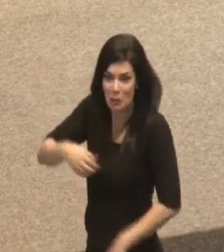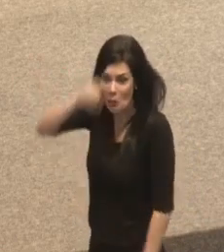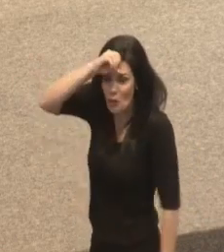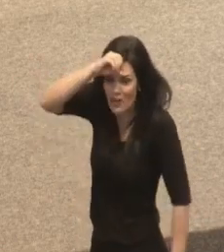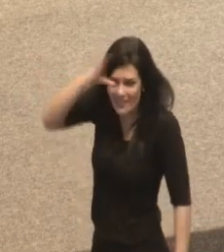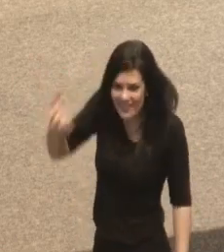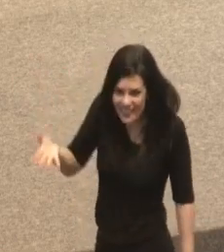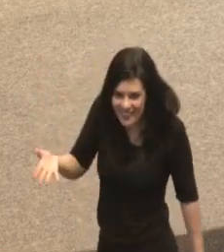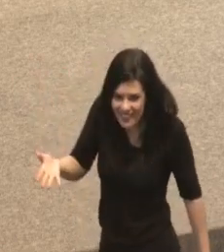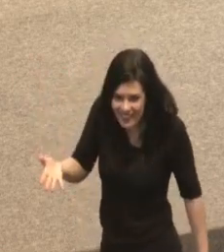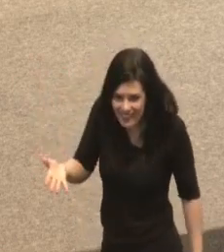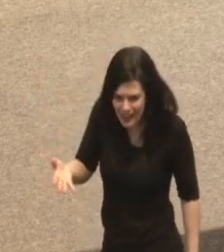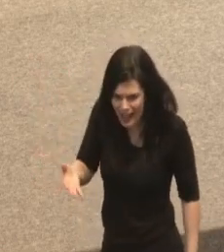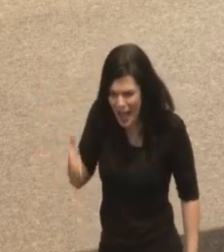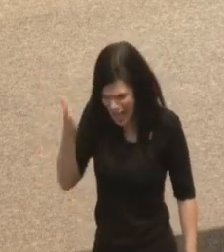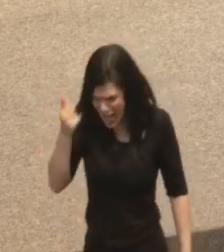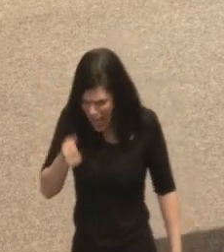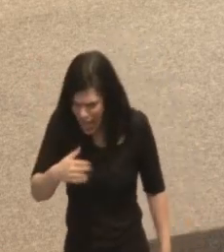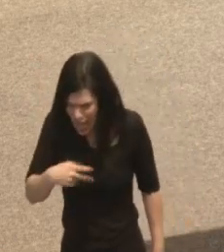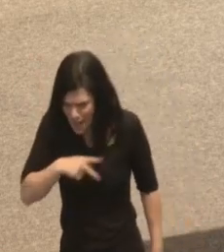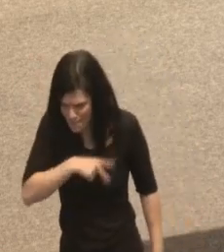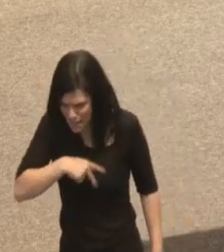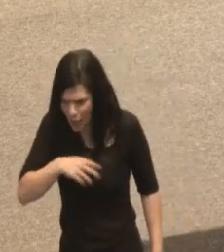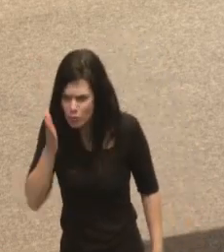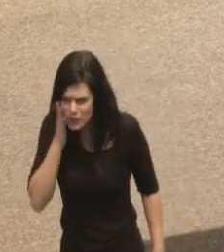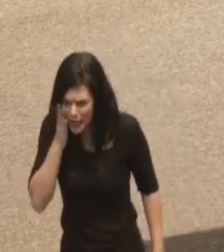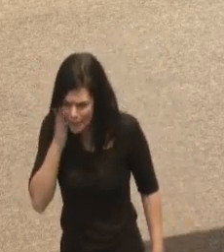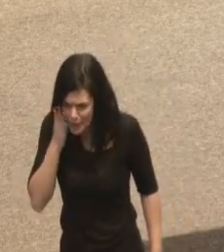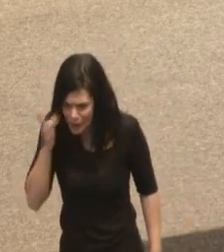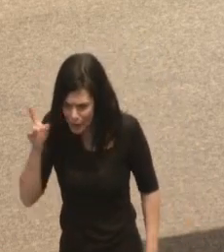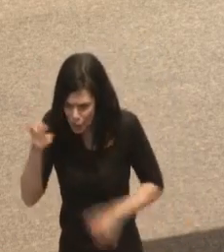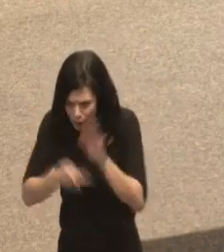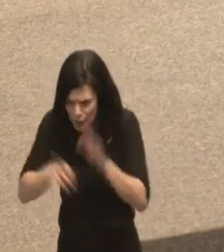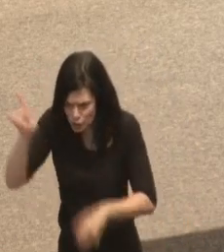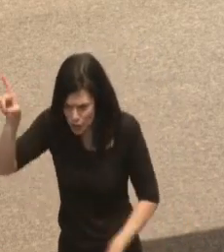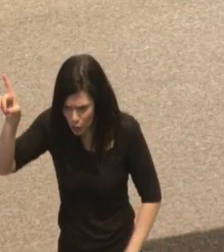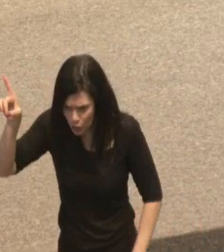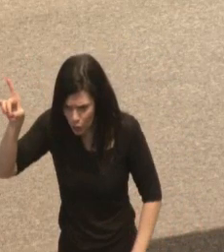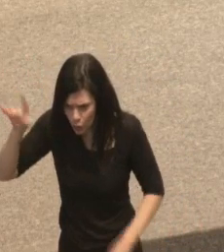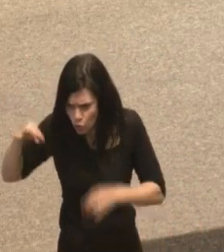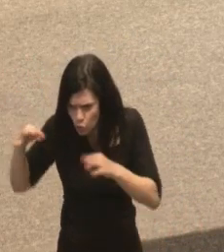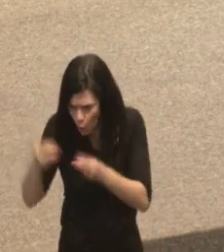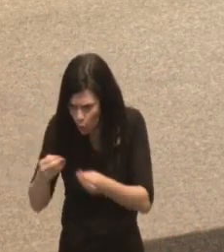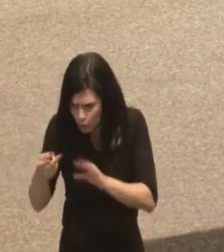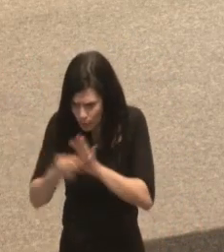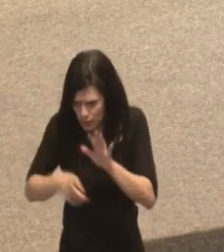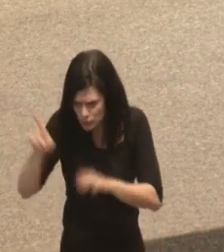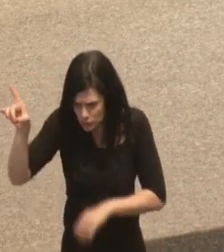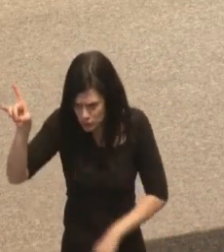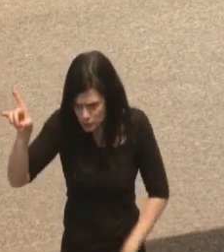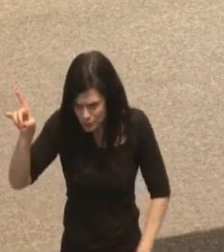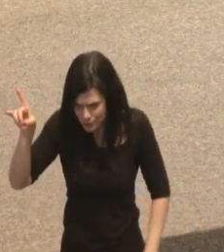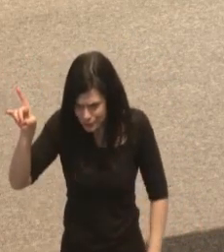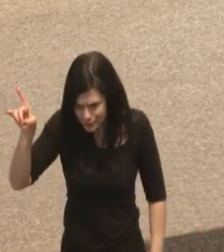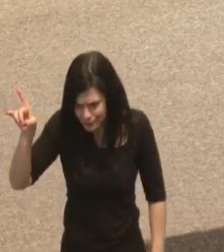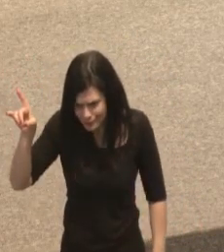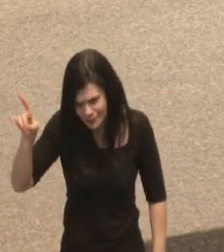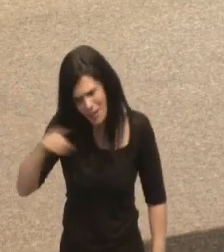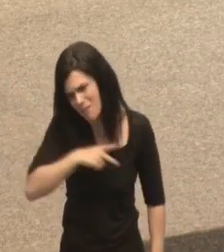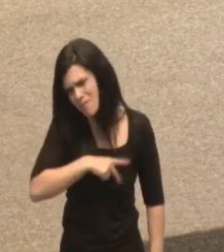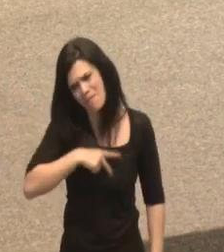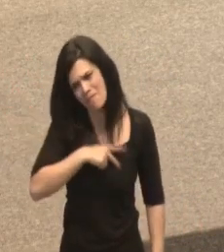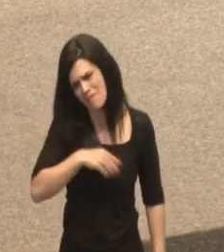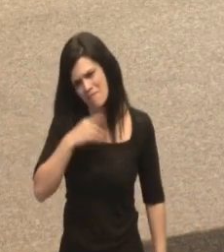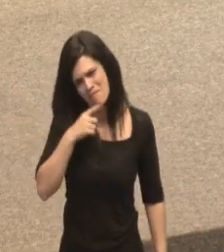da proporção que a mensagem transmitida naquela carta aos Filipenses, ele não tinha ideia da proporção que iria tomar. E quantas vidas já